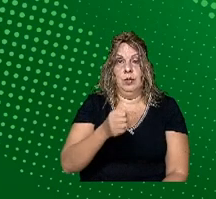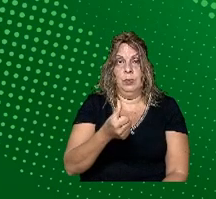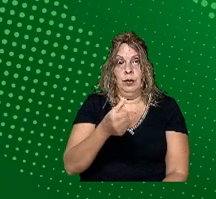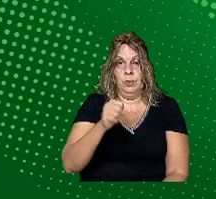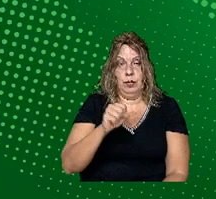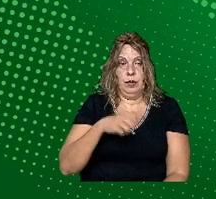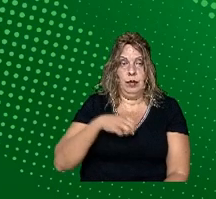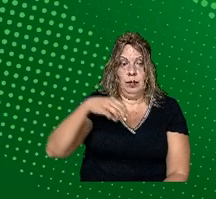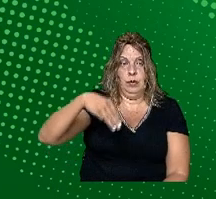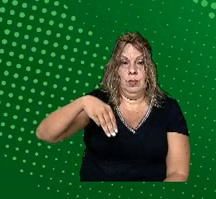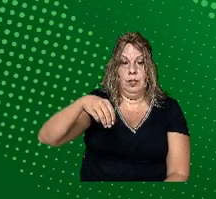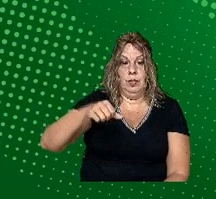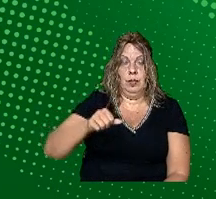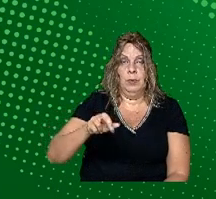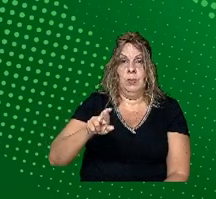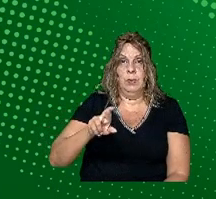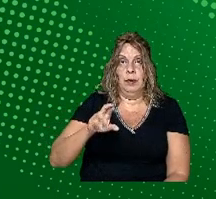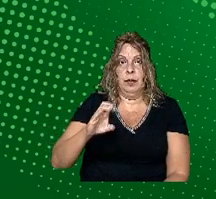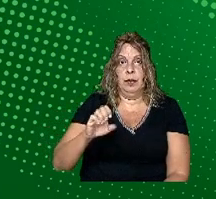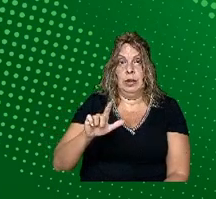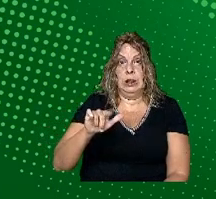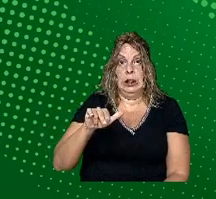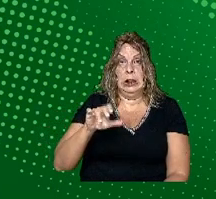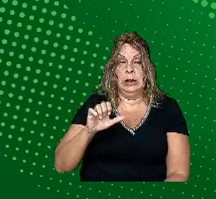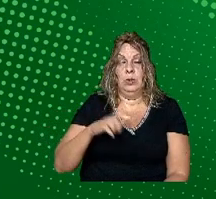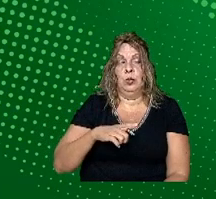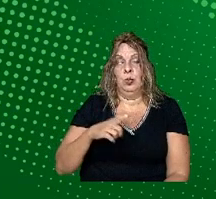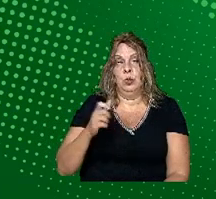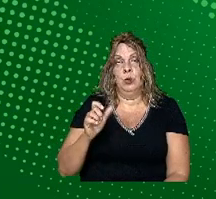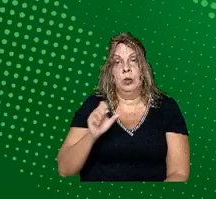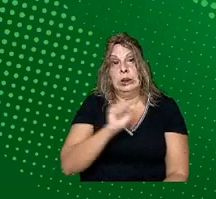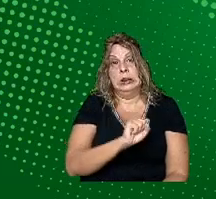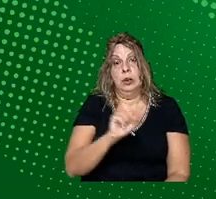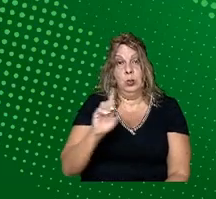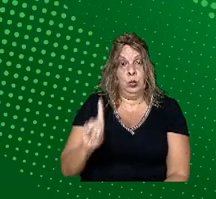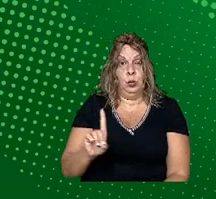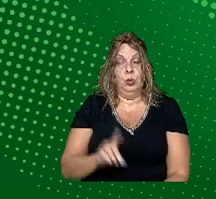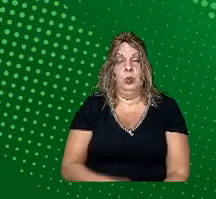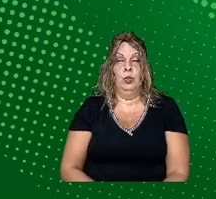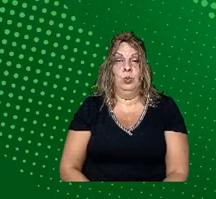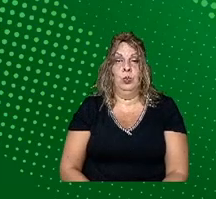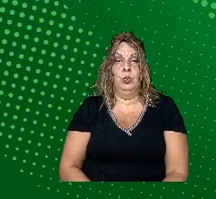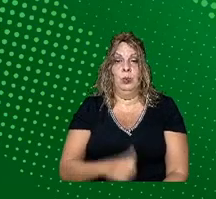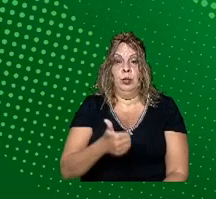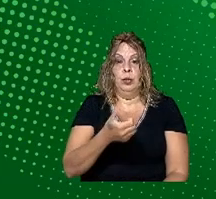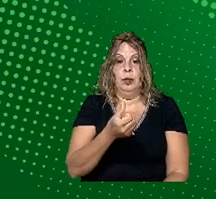049868, Marcelino, adquiriu na Banca da Índia, Regional Santos Dumont, Pé Quente.